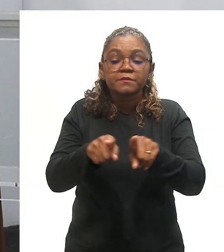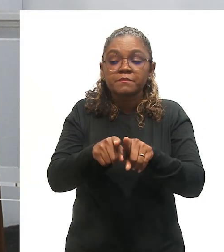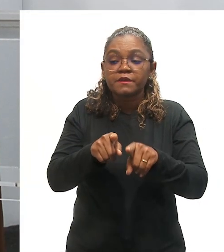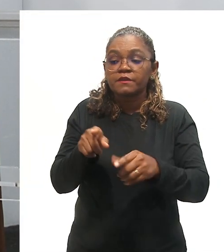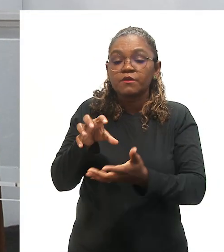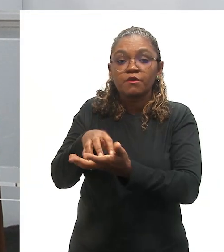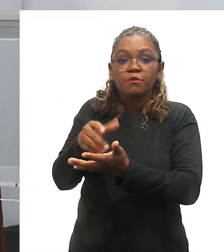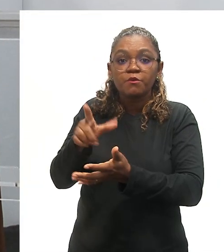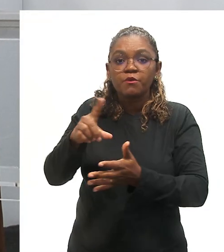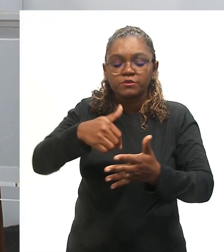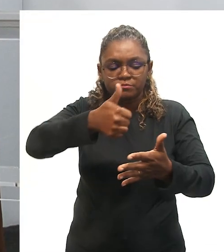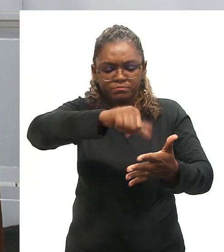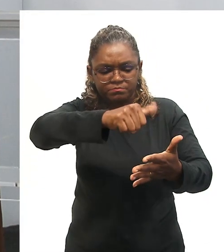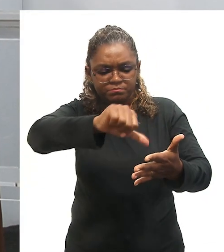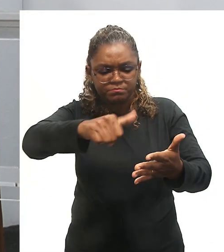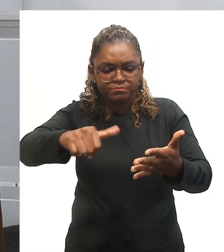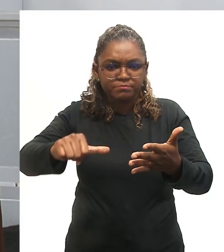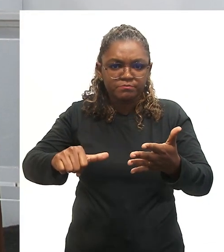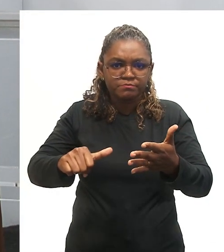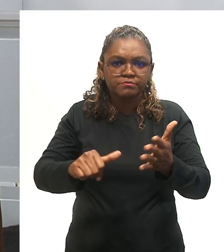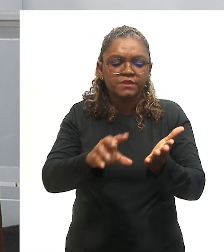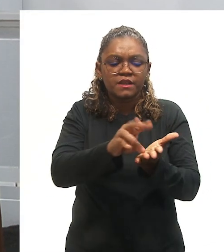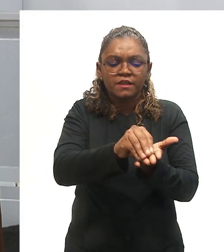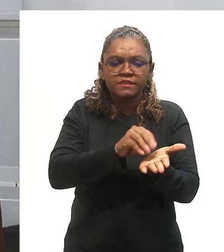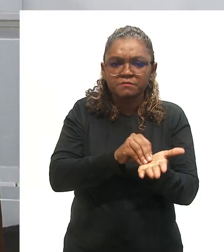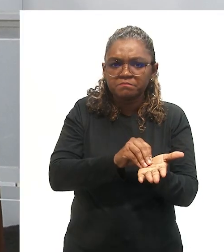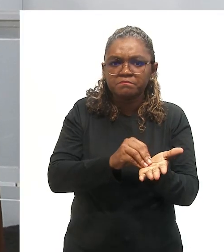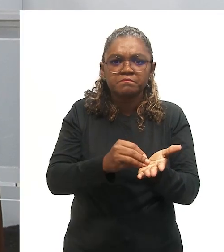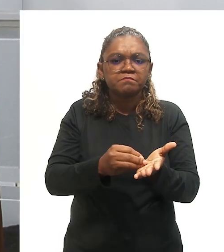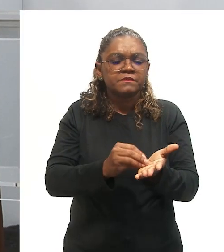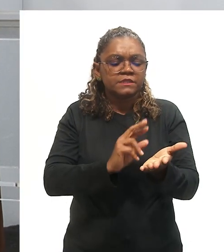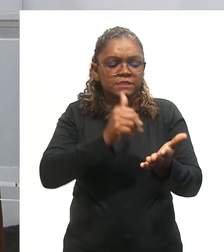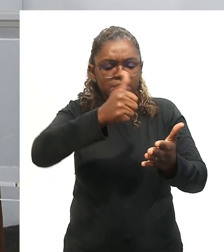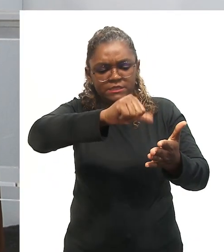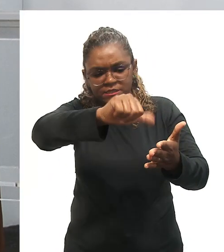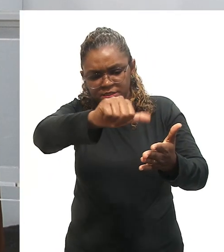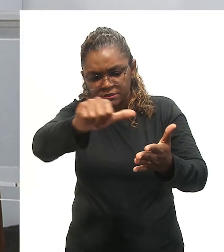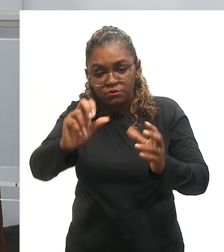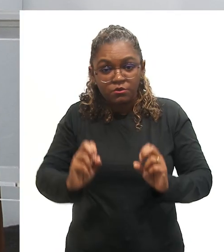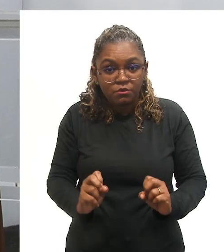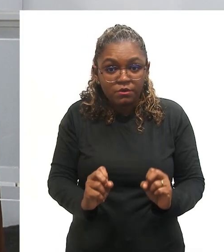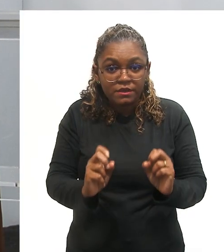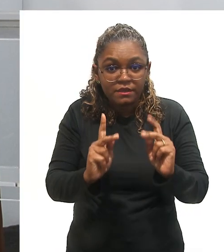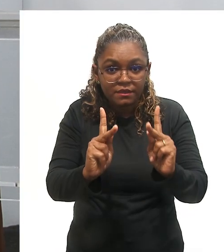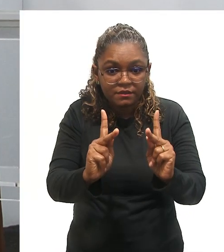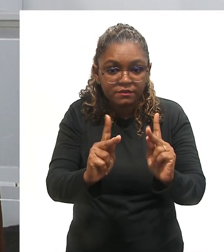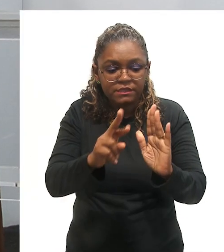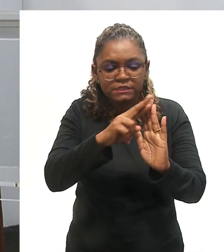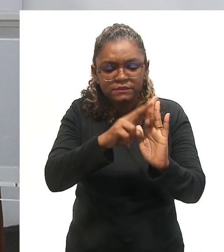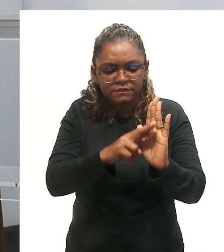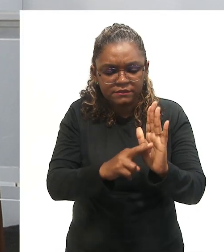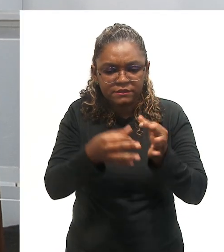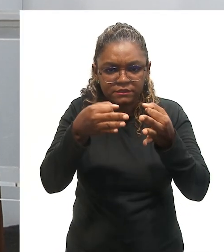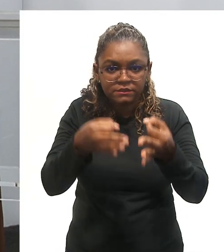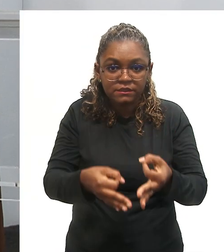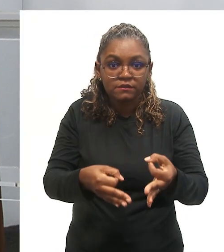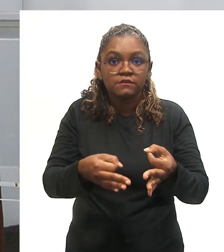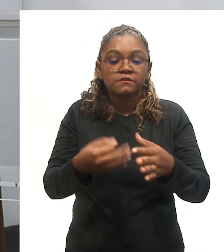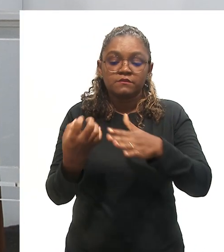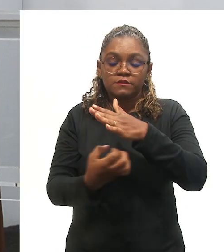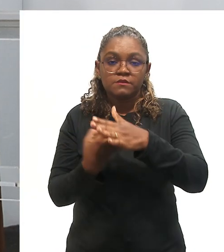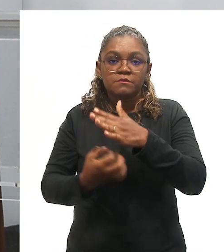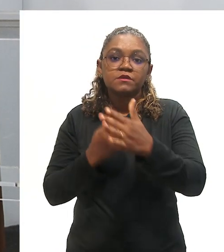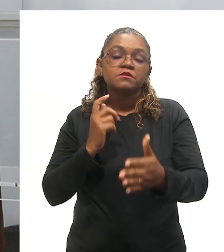acordo com o edital, com a ata, com a licitação. Após toda essa documentação que a empresa cumpriu com o